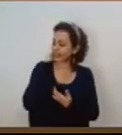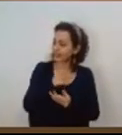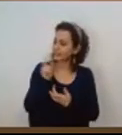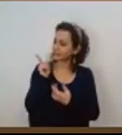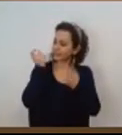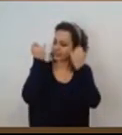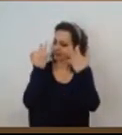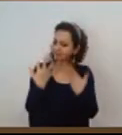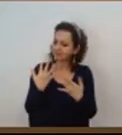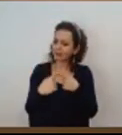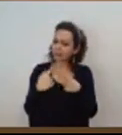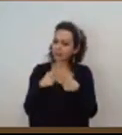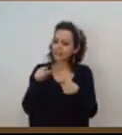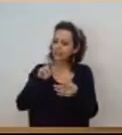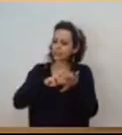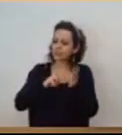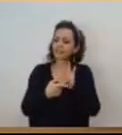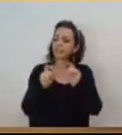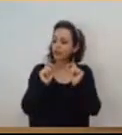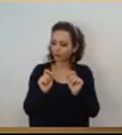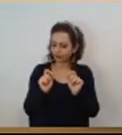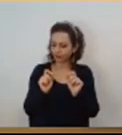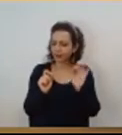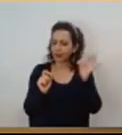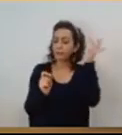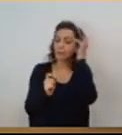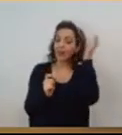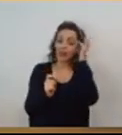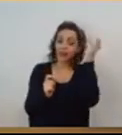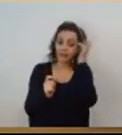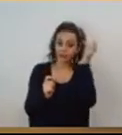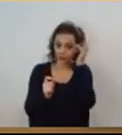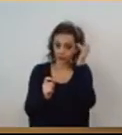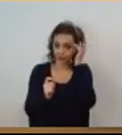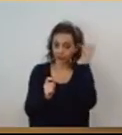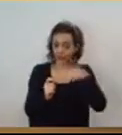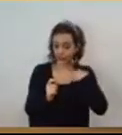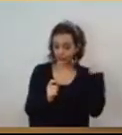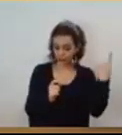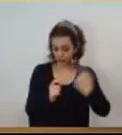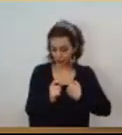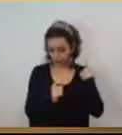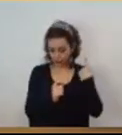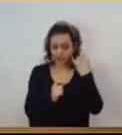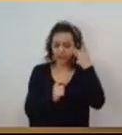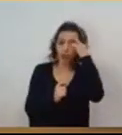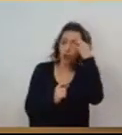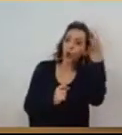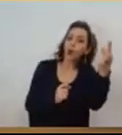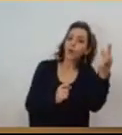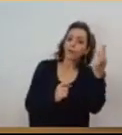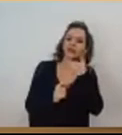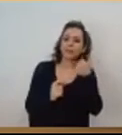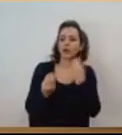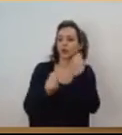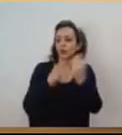porque é uma maturidade de ambos os lados né do processo o nosso dia entender melhor o que a demanda do Empreendedor e automaticamente